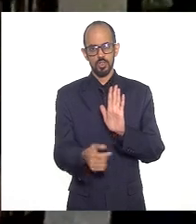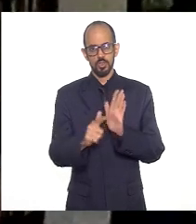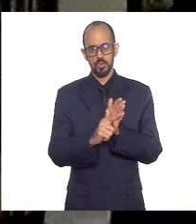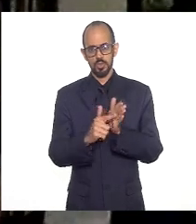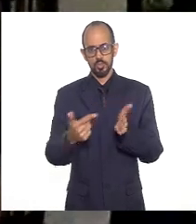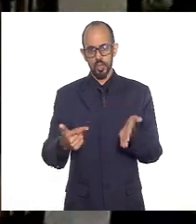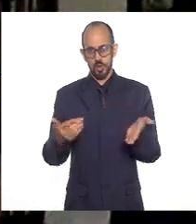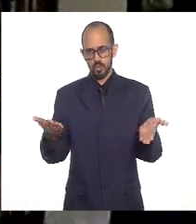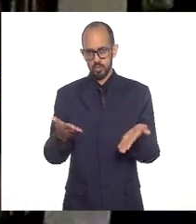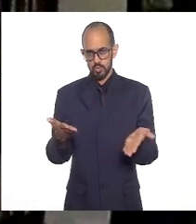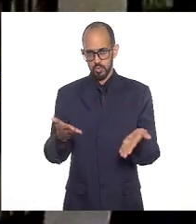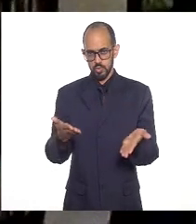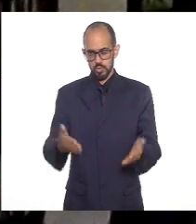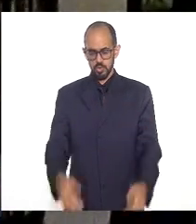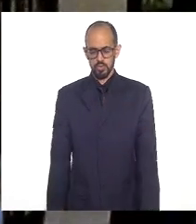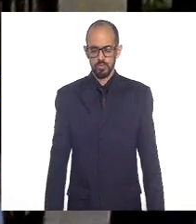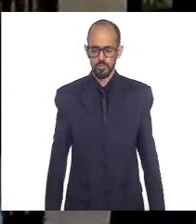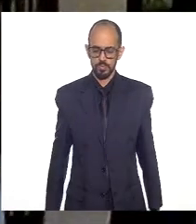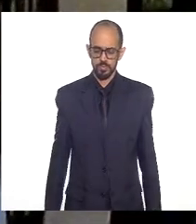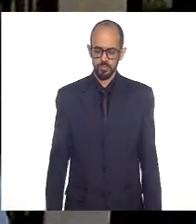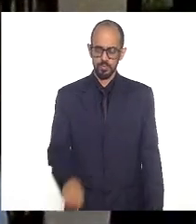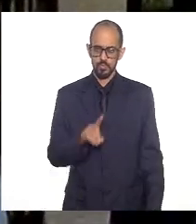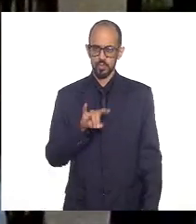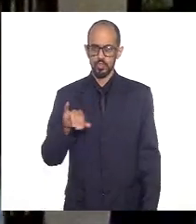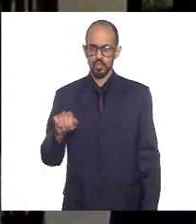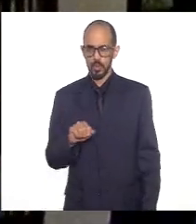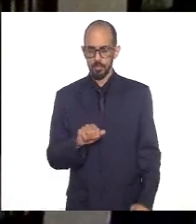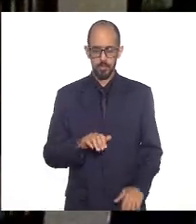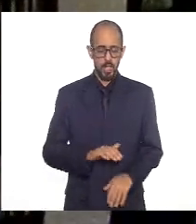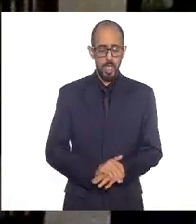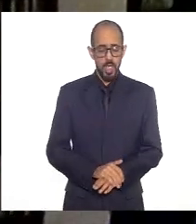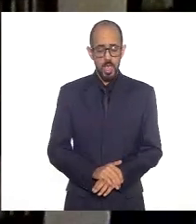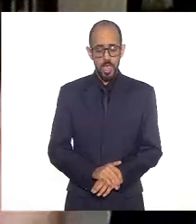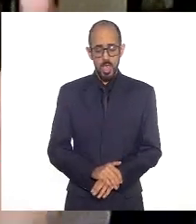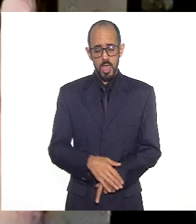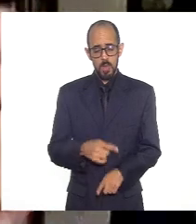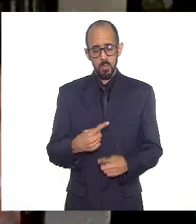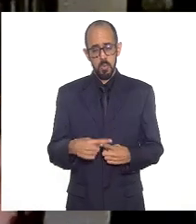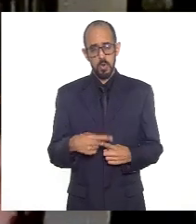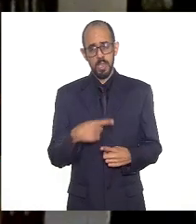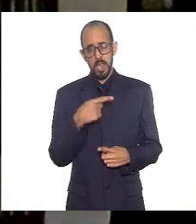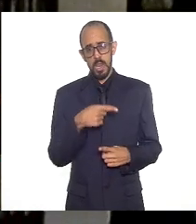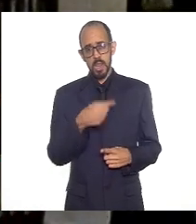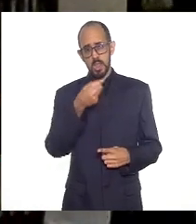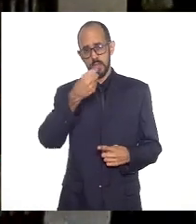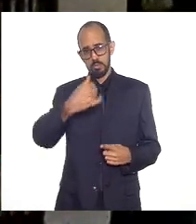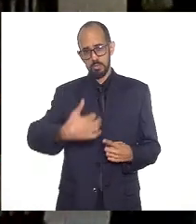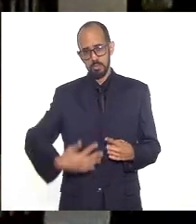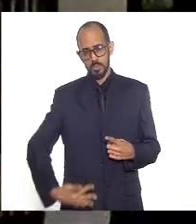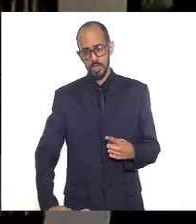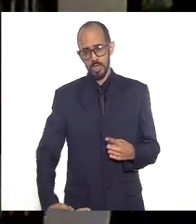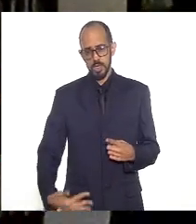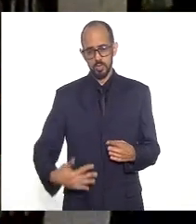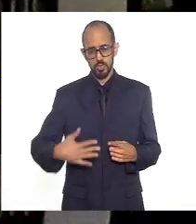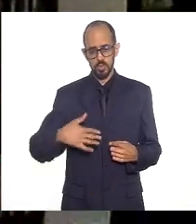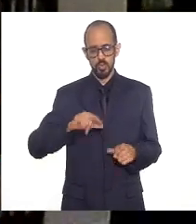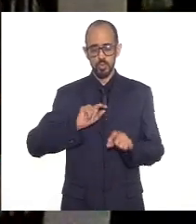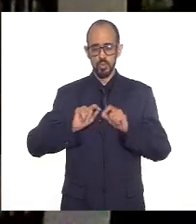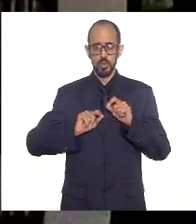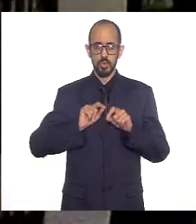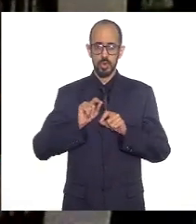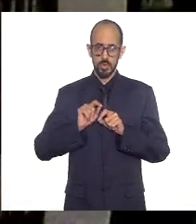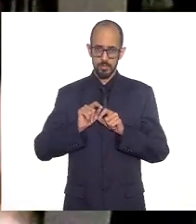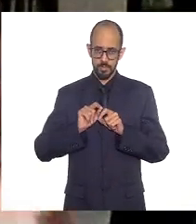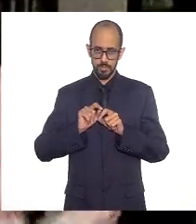publicado hoje no jornal O Dia, porque ali está explicando